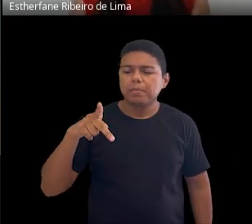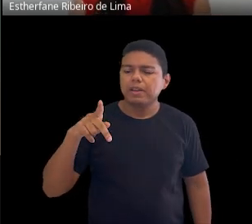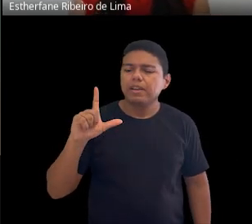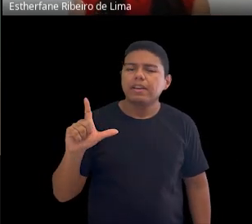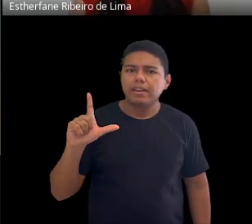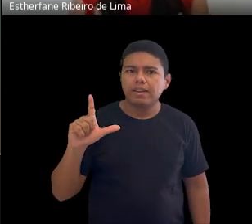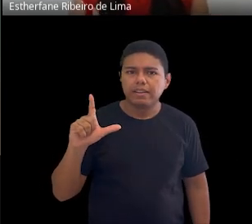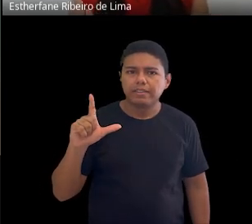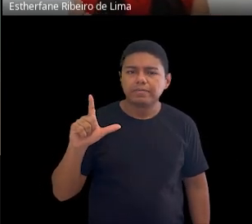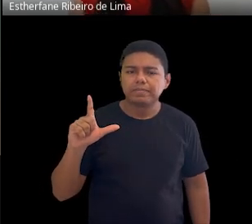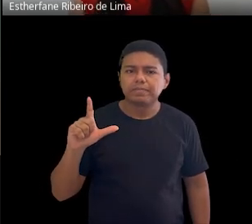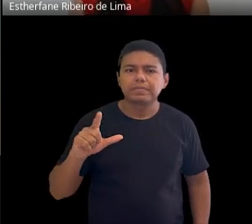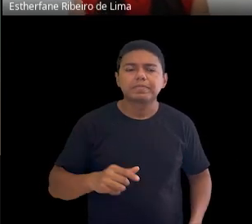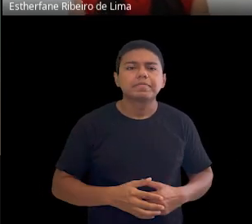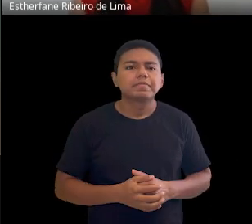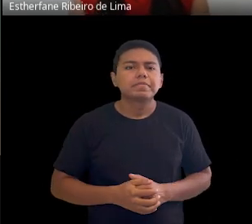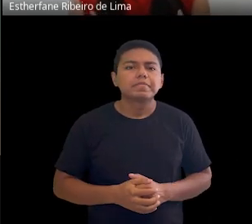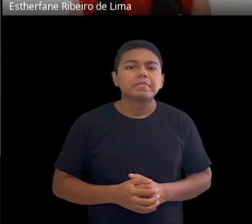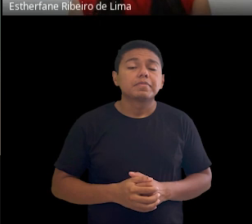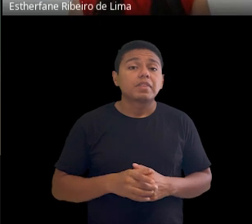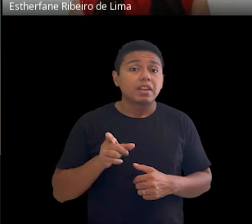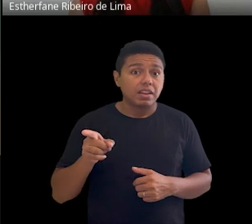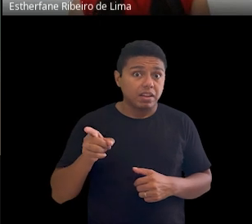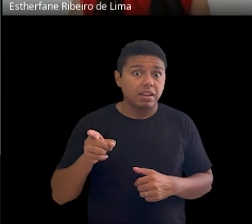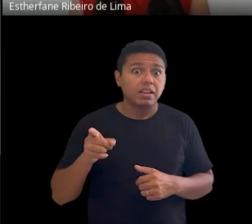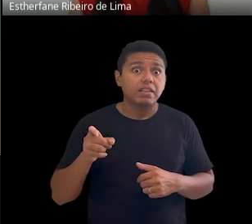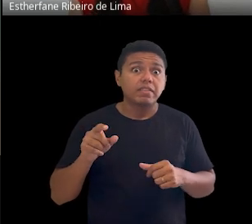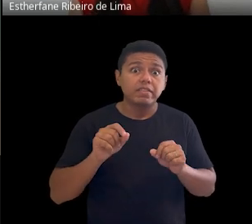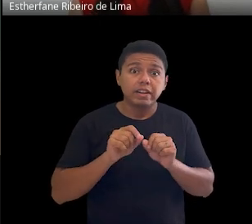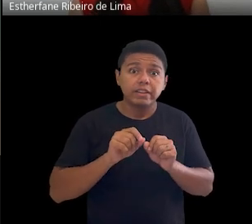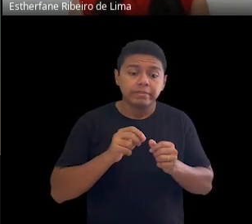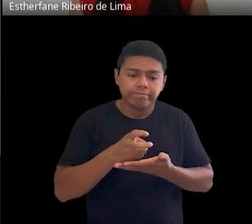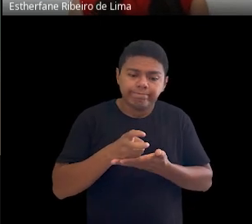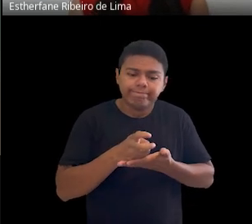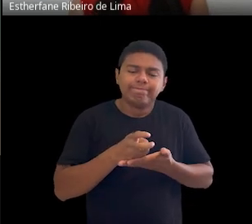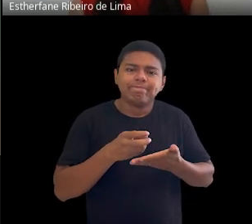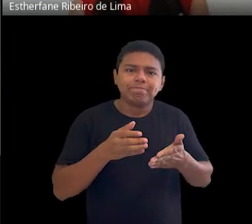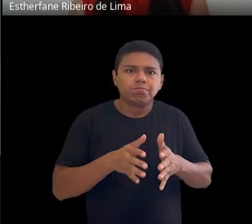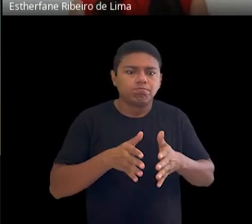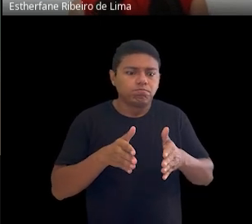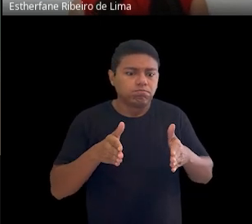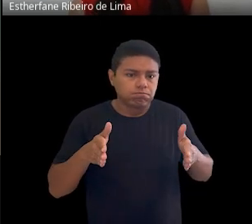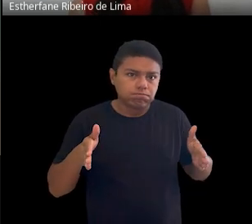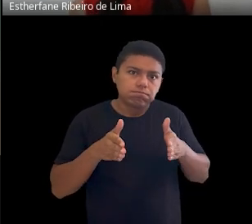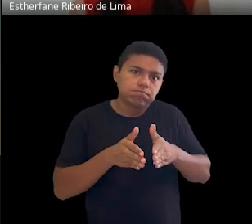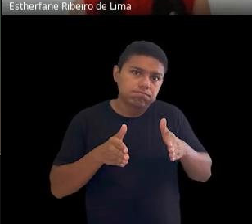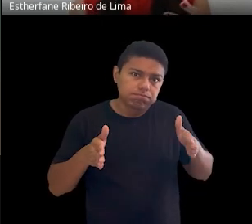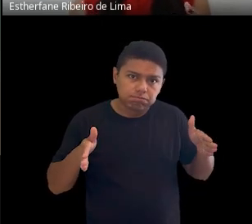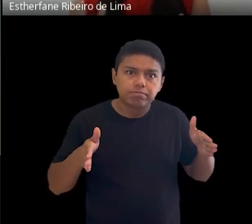HPL, que é o hormônio da lactogênio placentário, ele funciona como um hormônio de crescimento para esse feto. Ou seja,